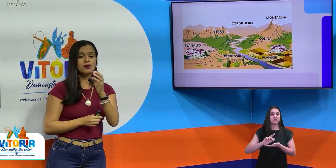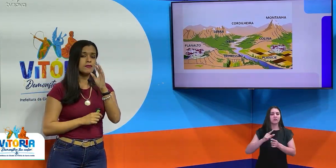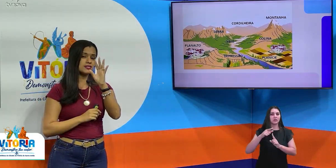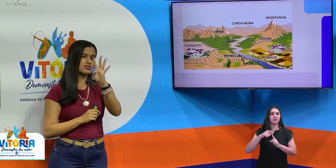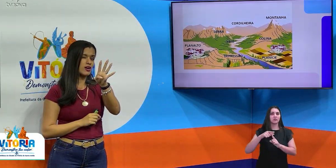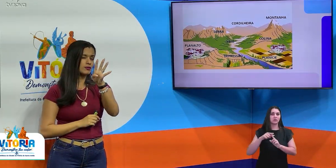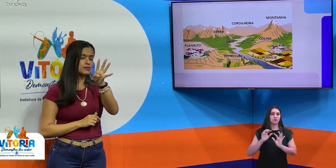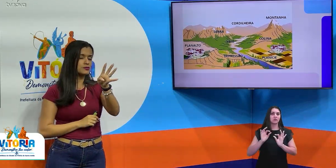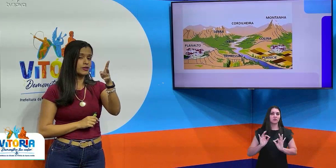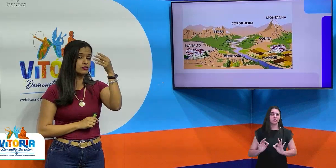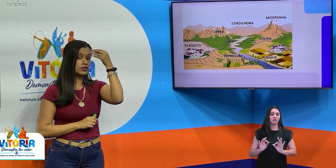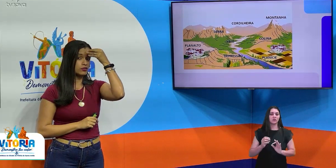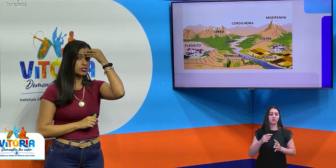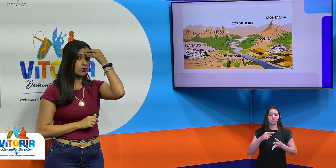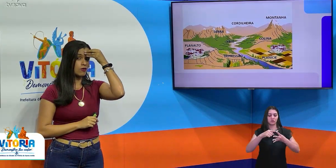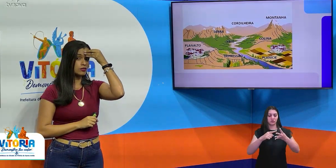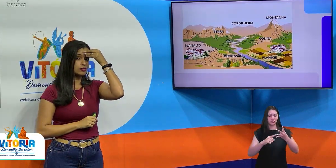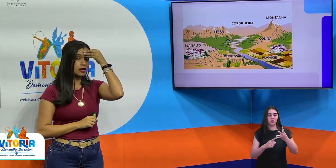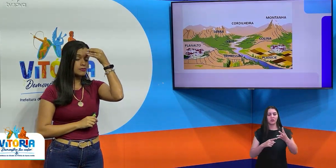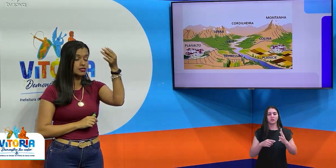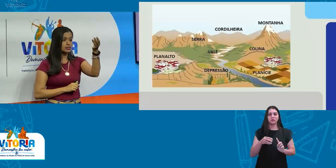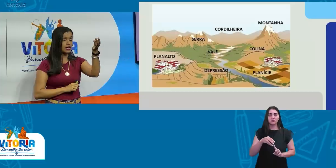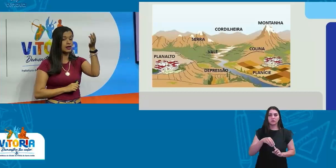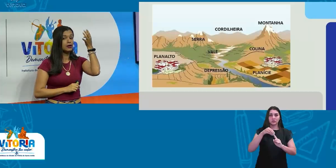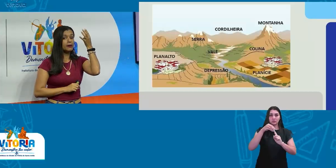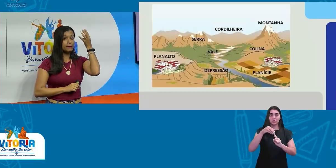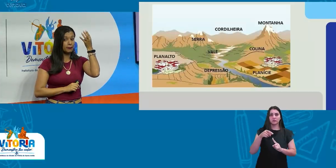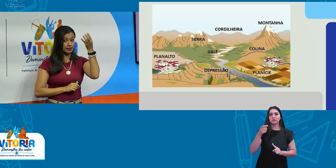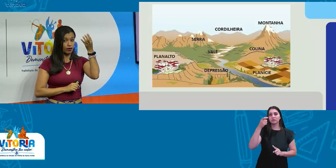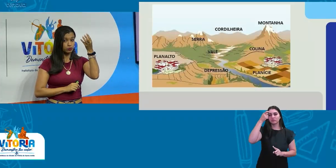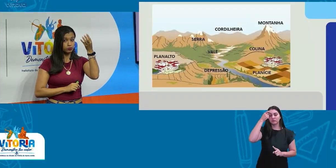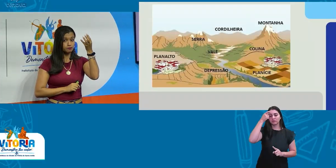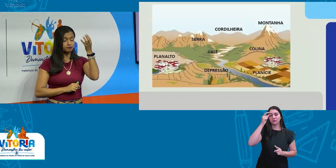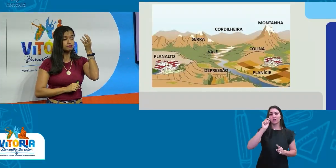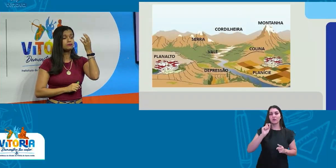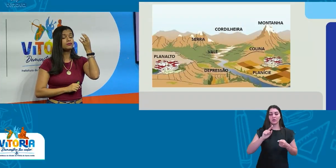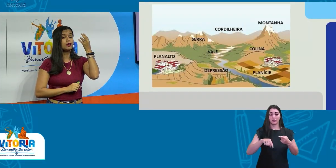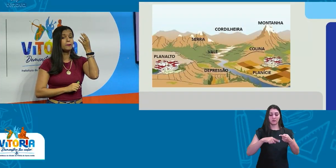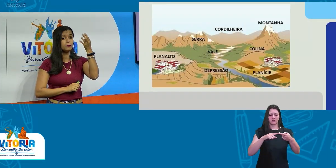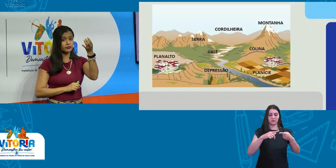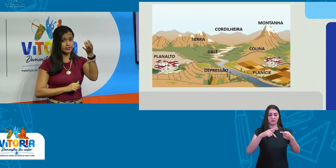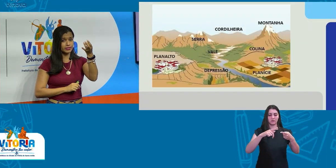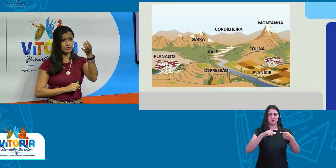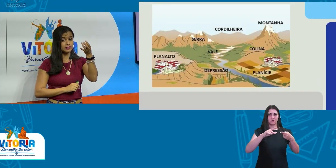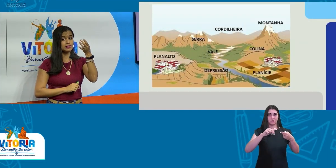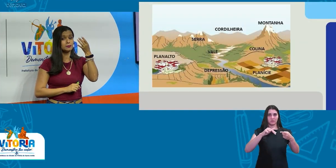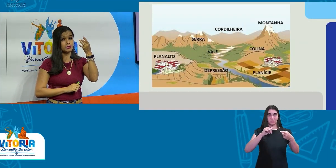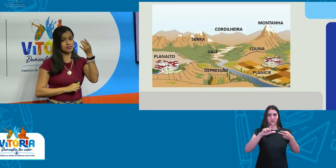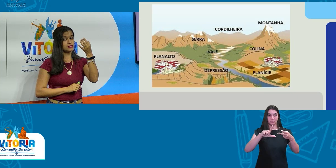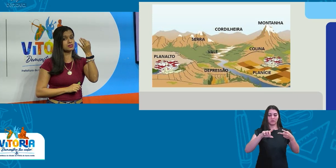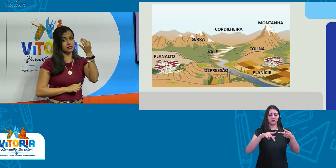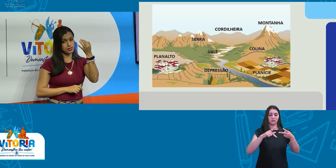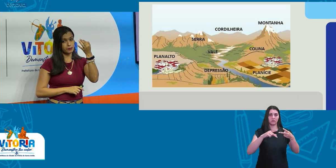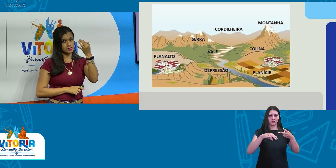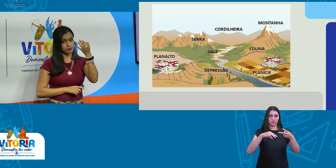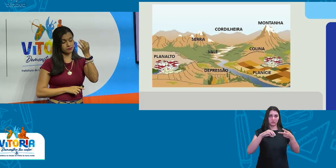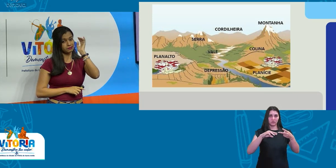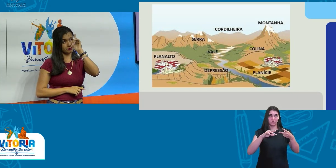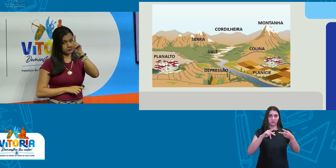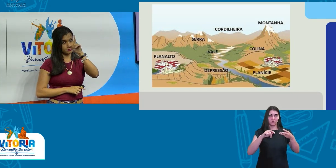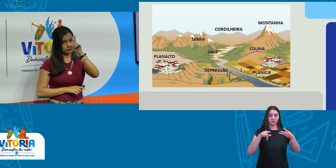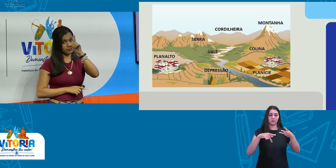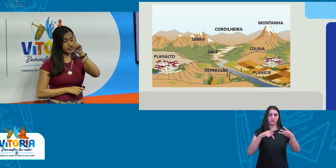certo? Mas as 4 principais que eu quero que você coloque na sua cabecinha é planalto, montanha, planície e